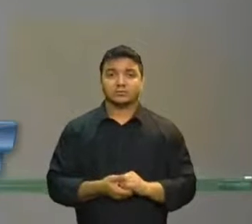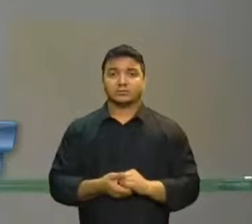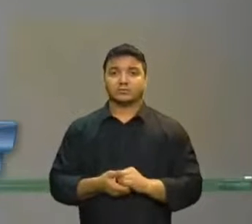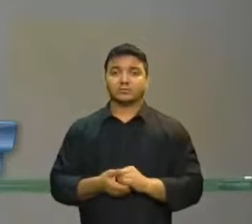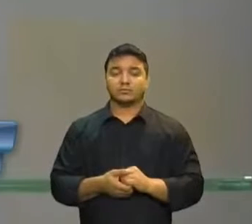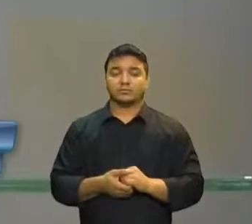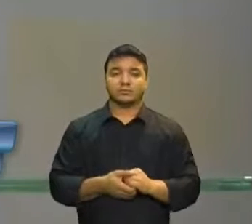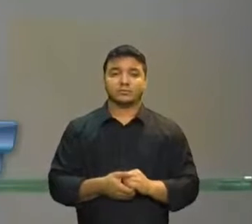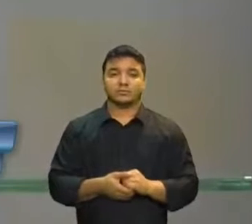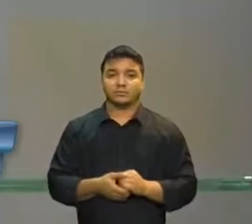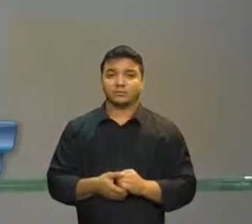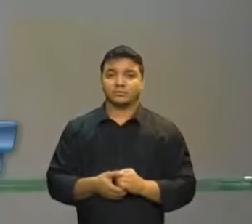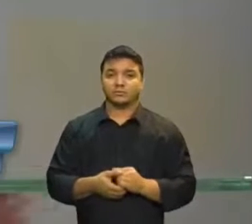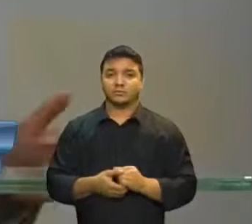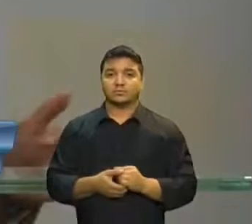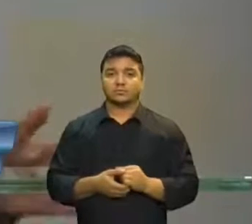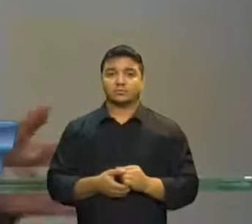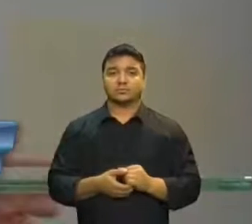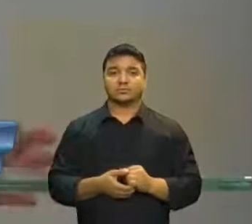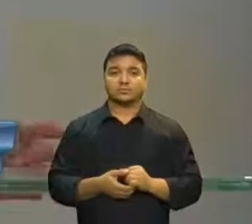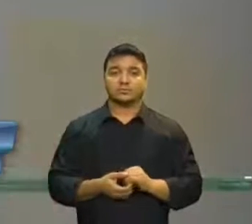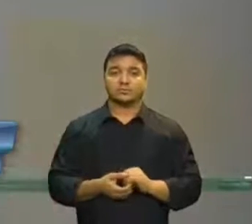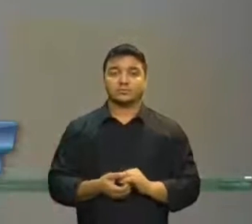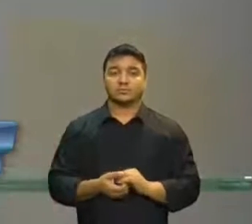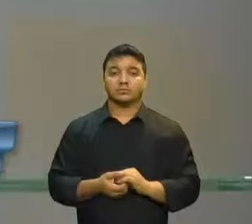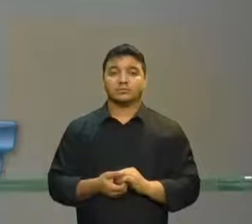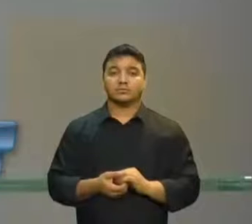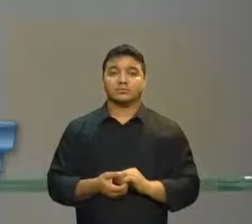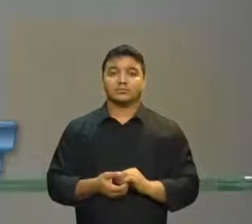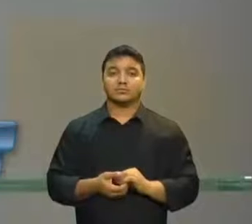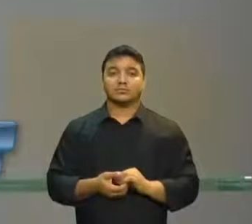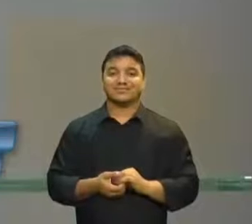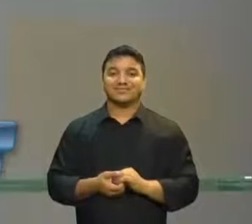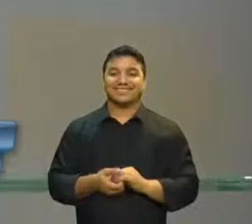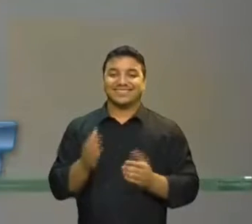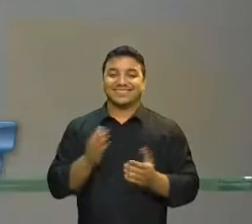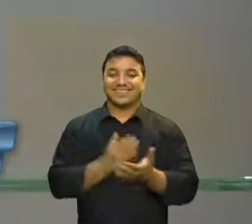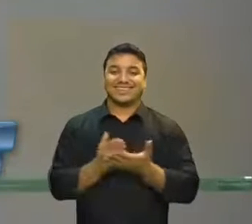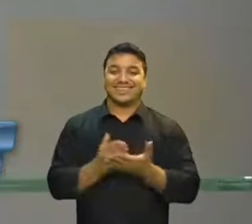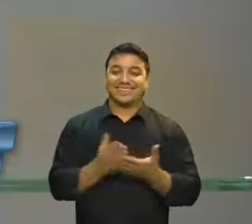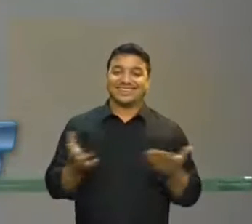favor. Tempo? Passou. Agora que eu ia começar.